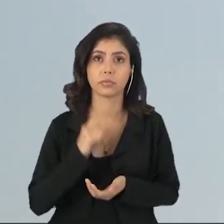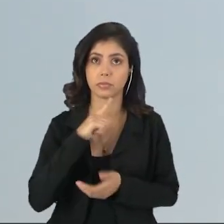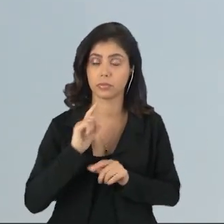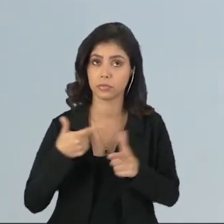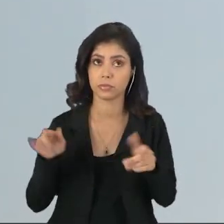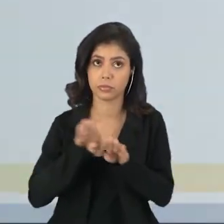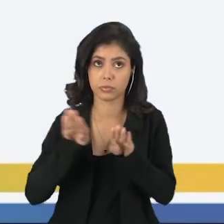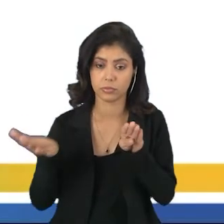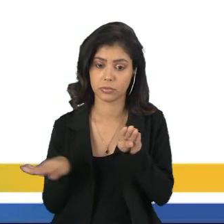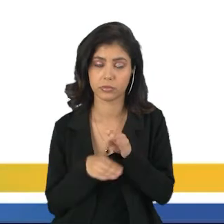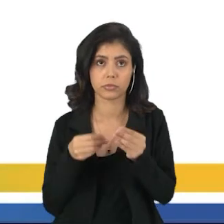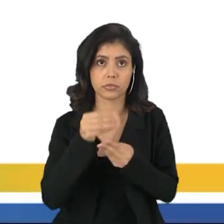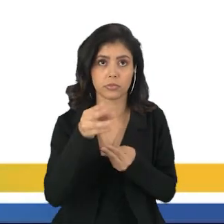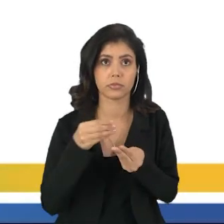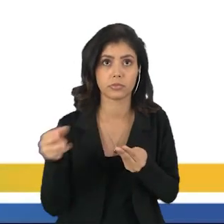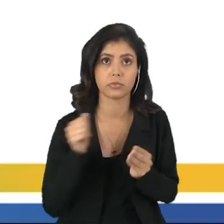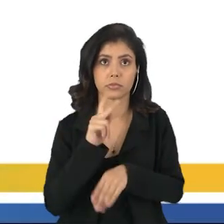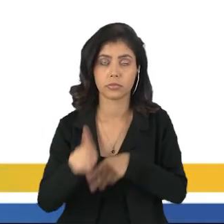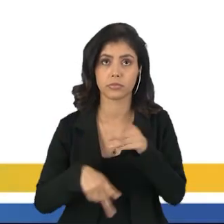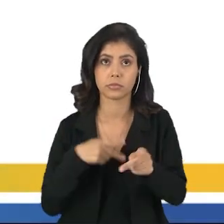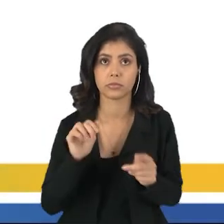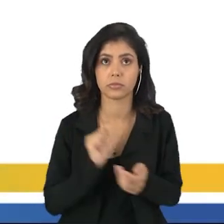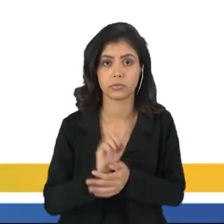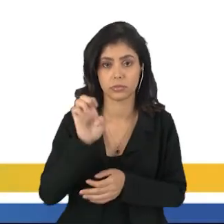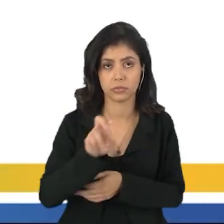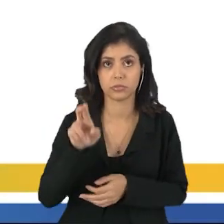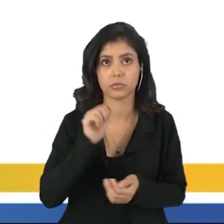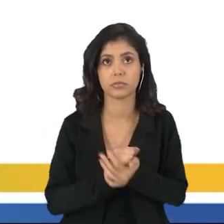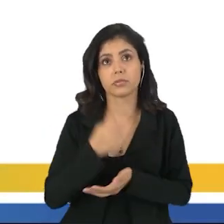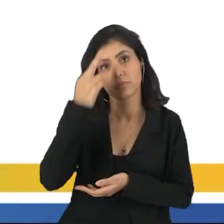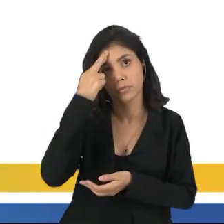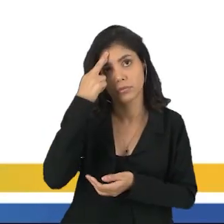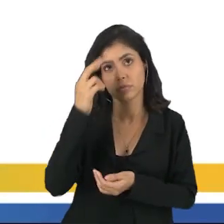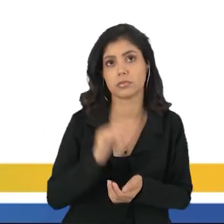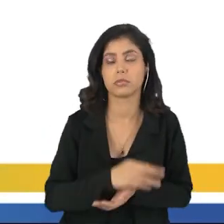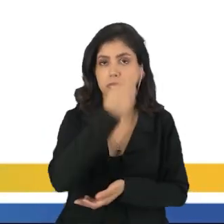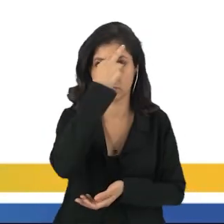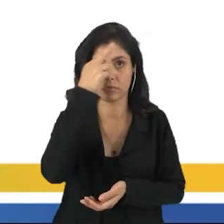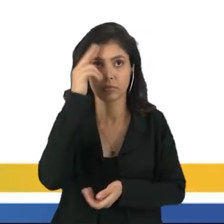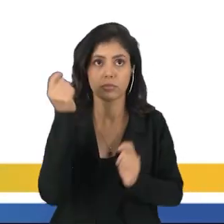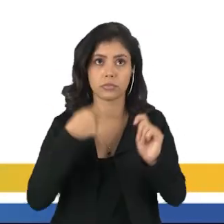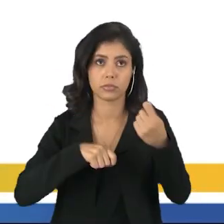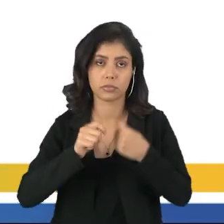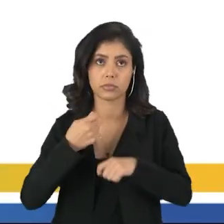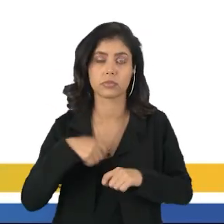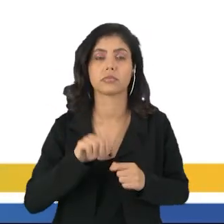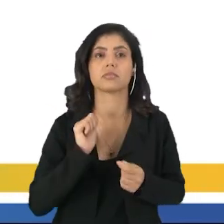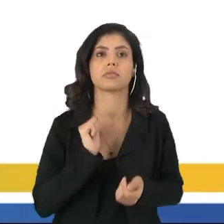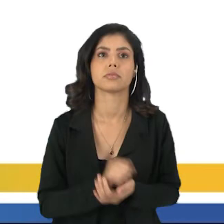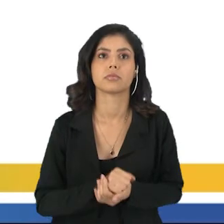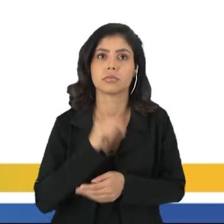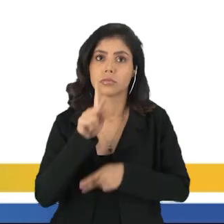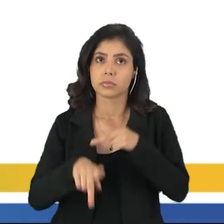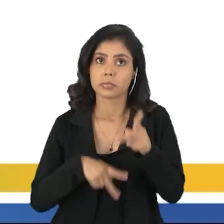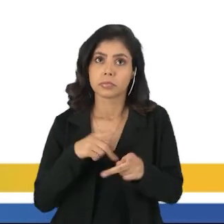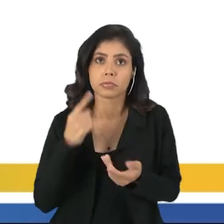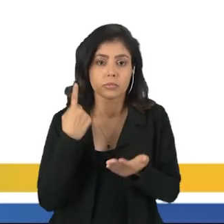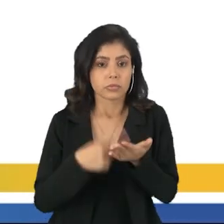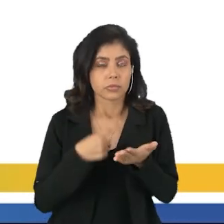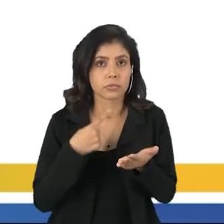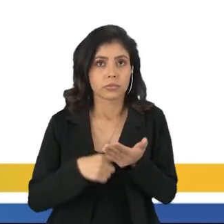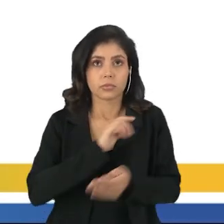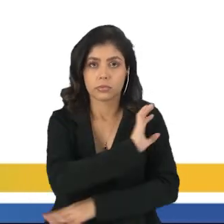Atualmente, há uma grande desigualdade na distribuição da população europeia em razão